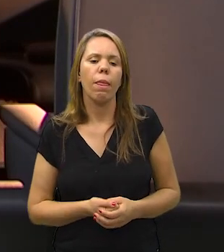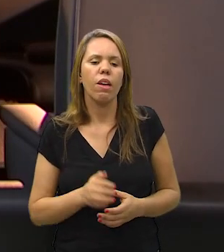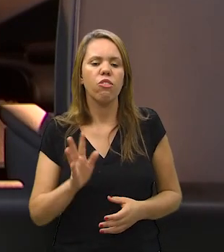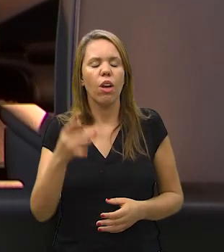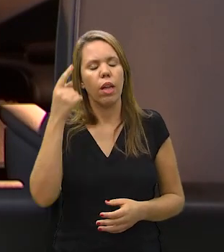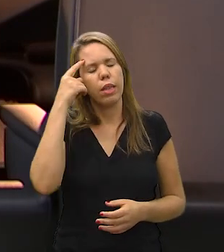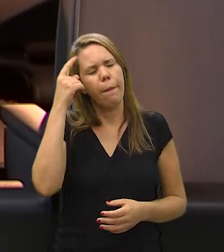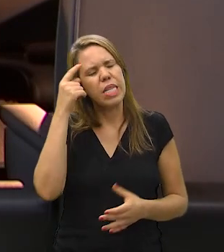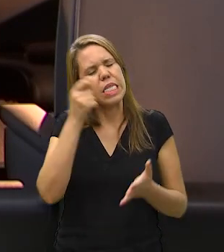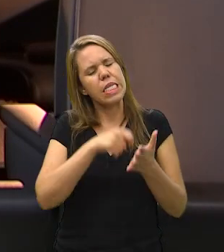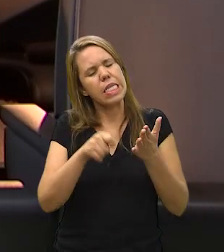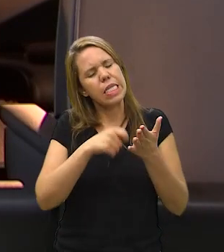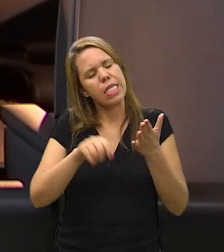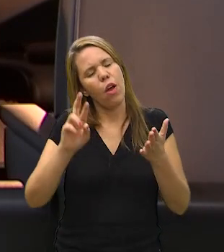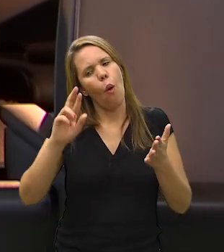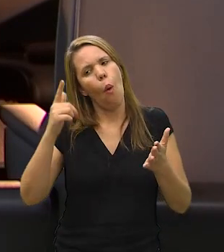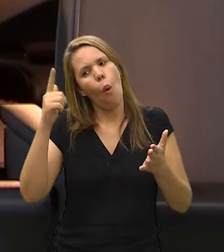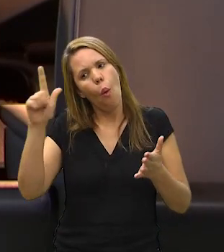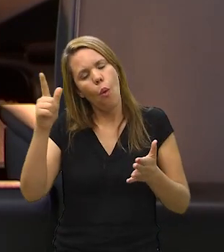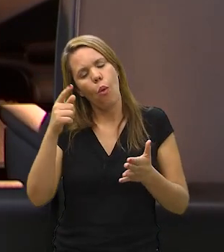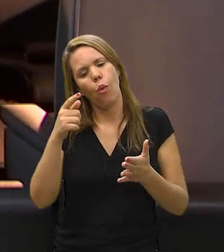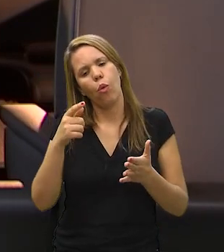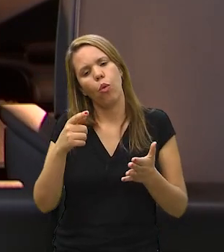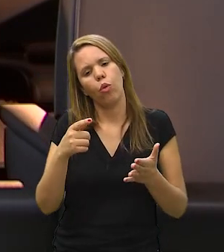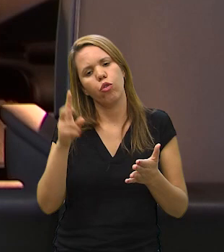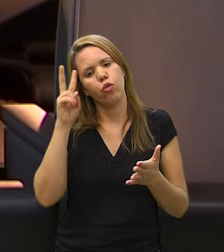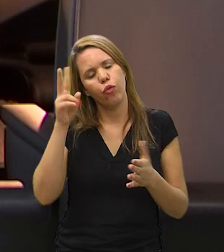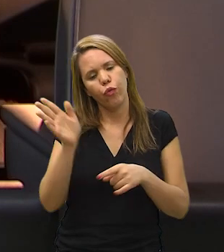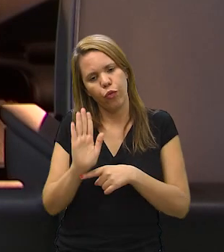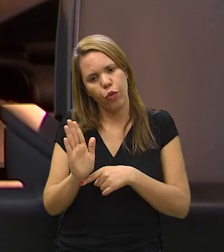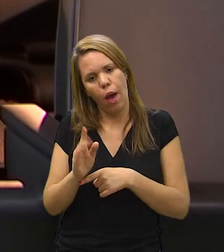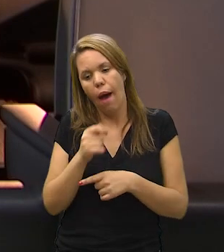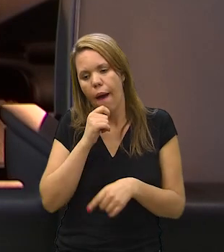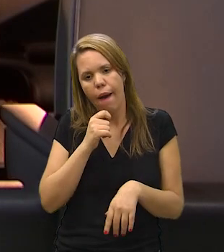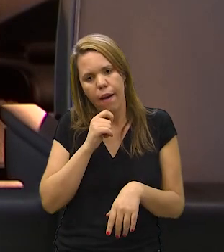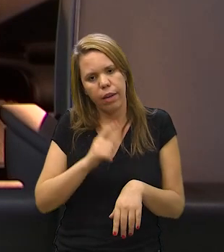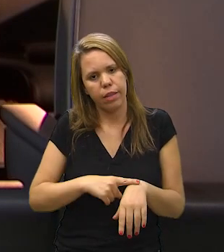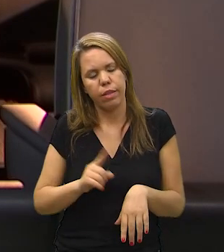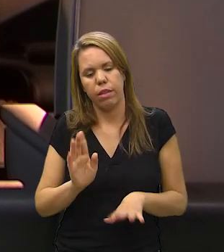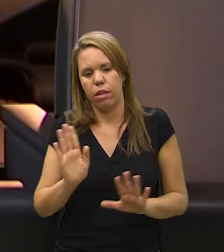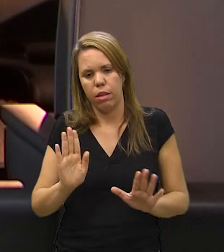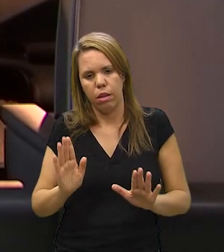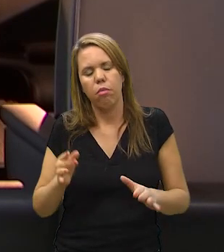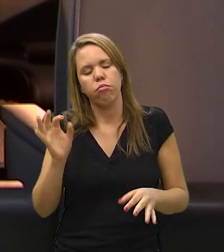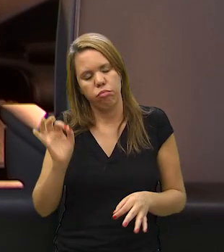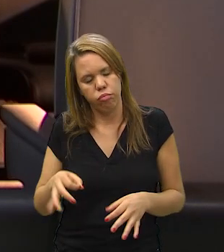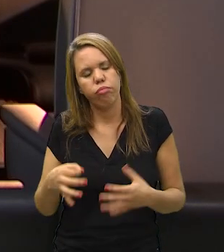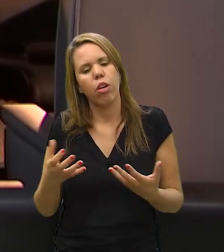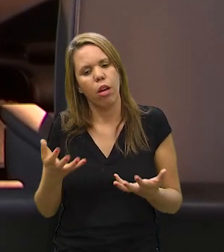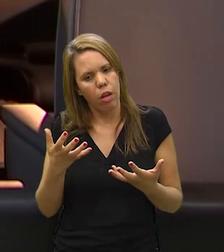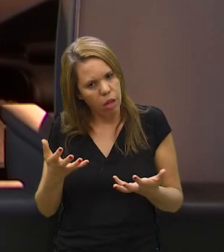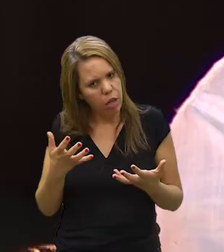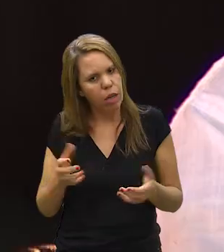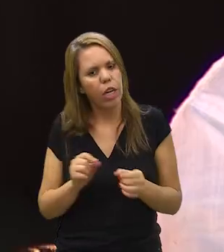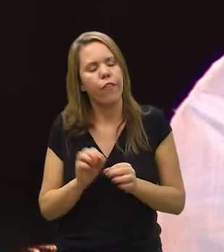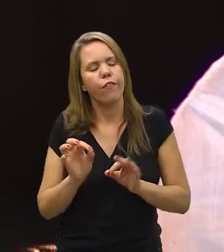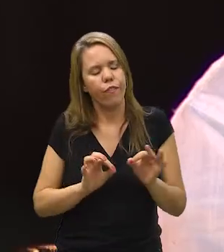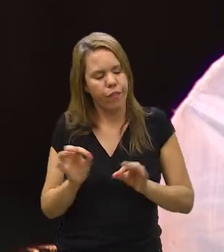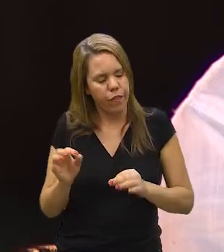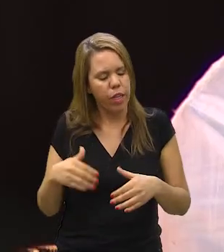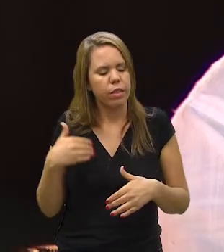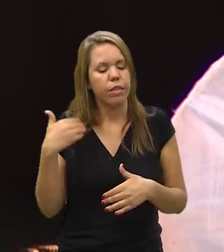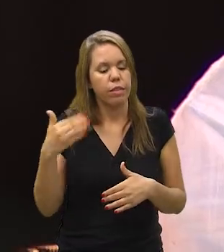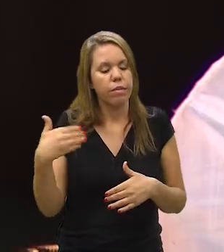Já tá pensando, tá até escrevendo outros roteiros? Por hora não, mas com certeza é o que eu quero fazer.